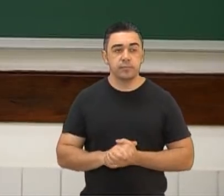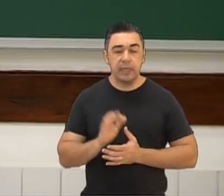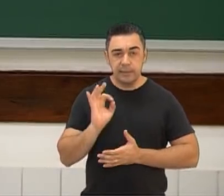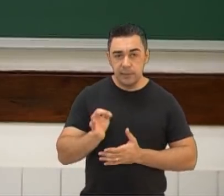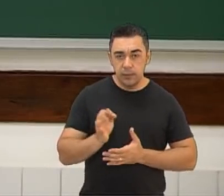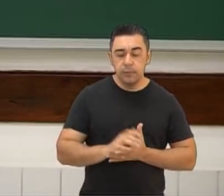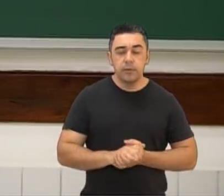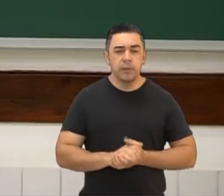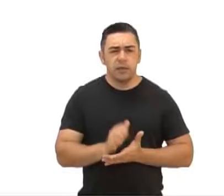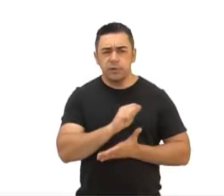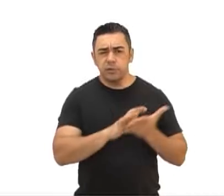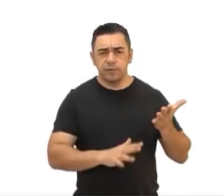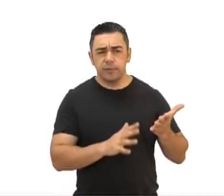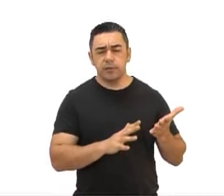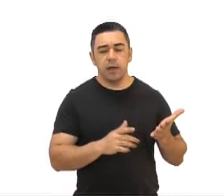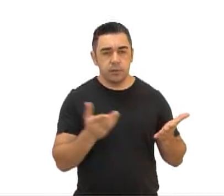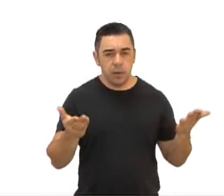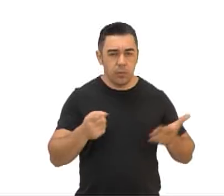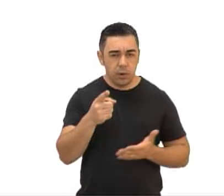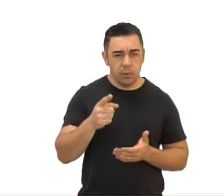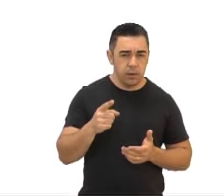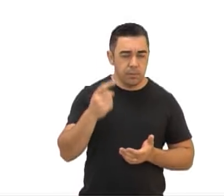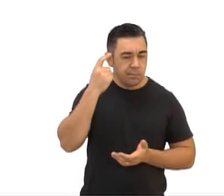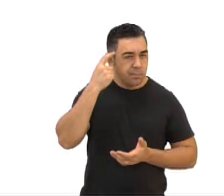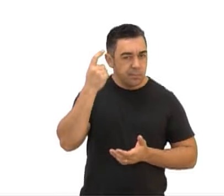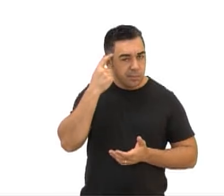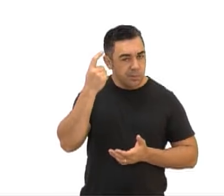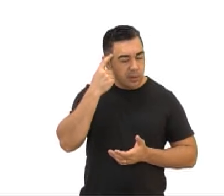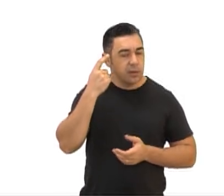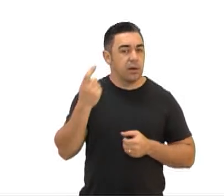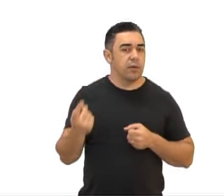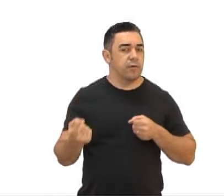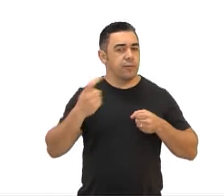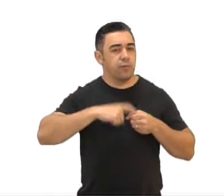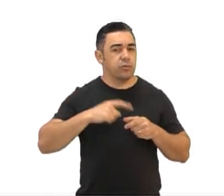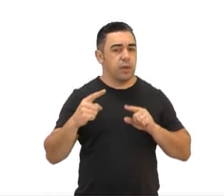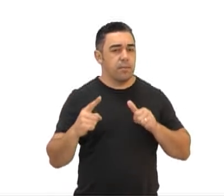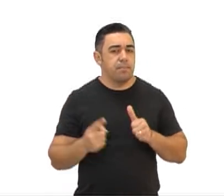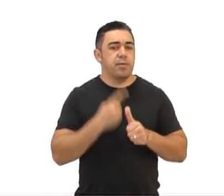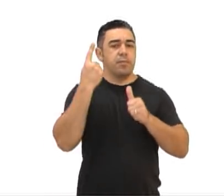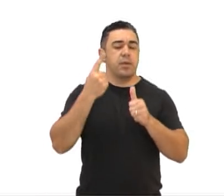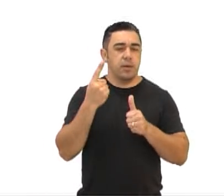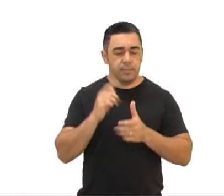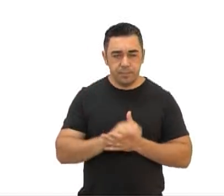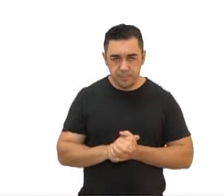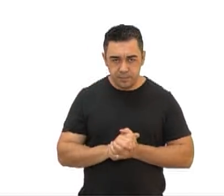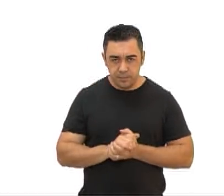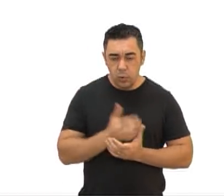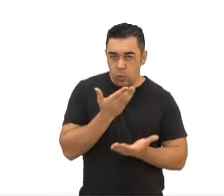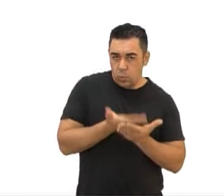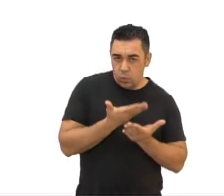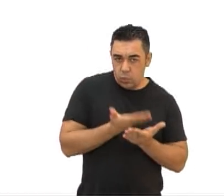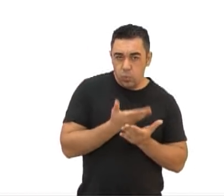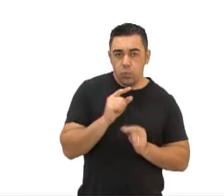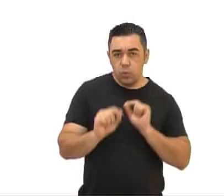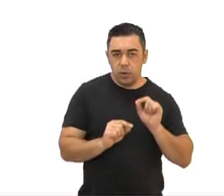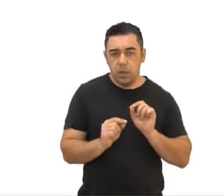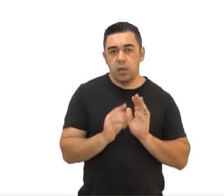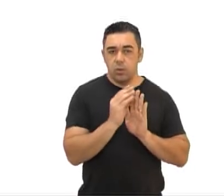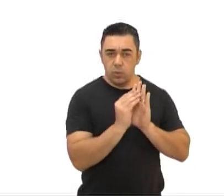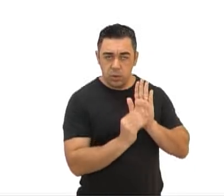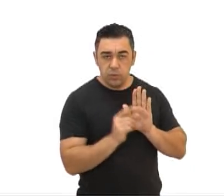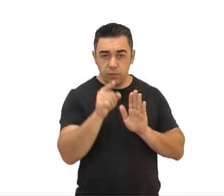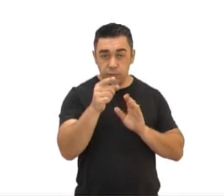certo? Atividadezinhas ali para a gente pensar e retomar essa primeira parte. Com base nos estudos dos conteúdos, você